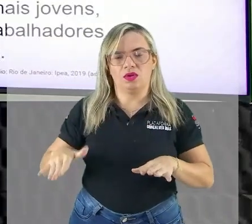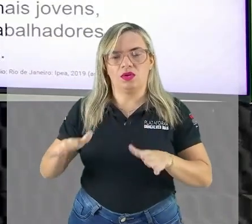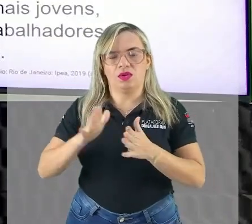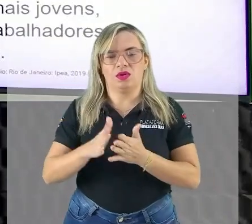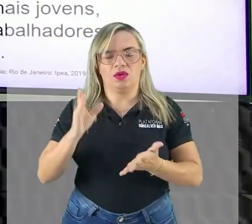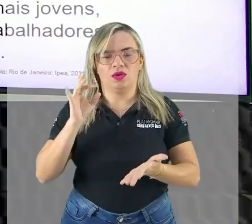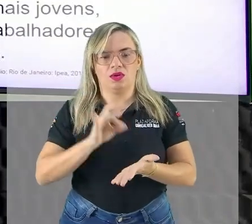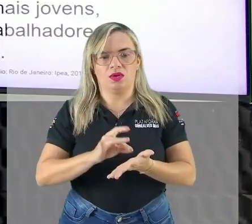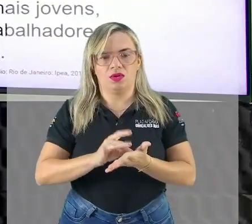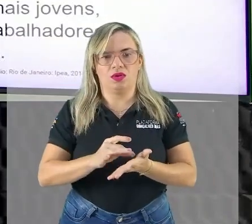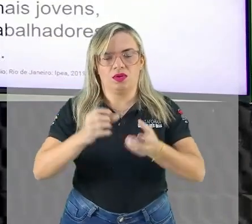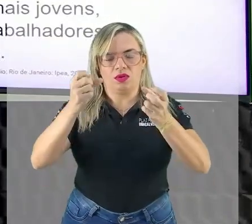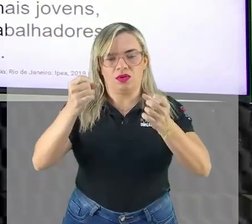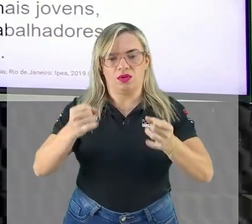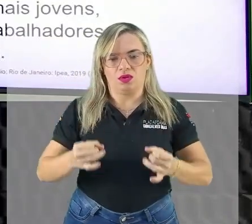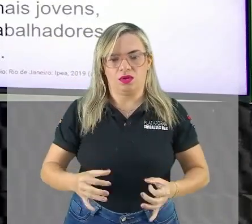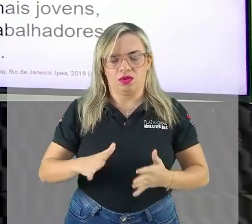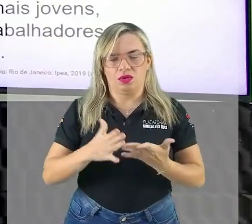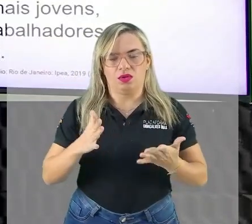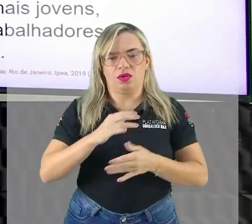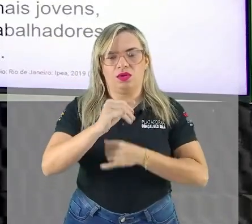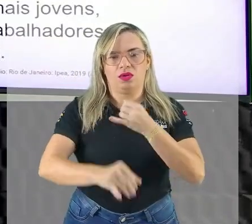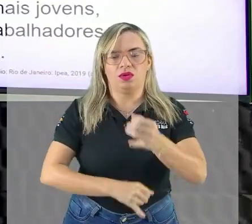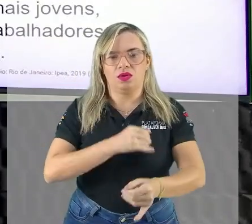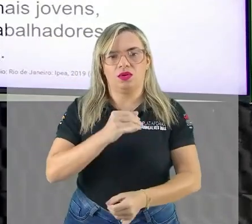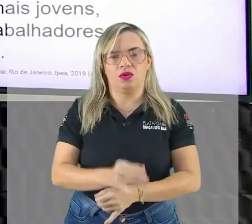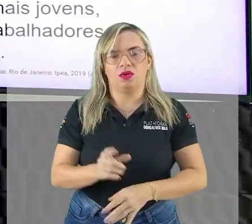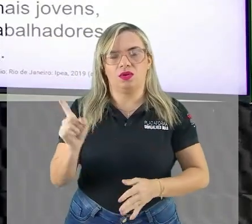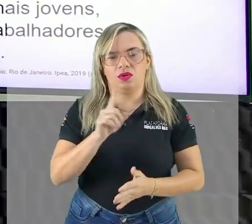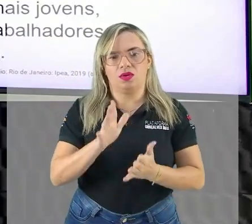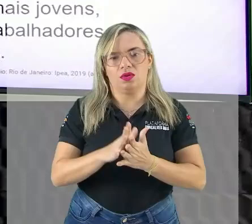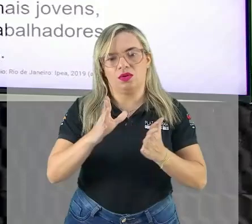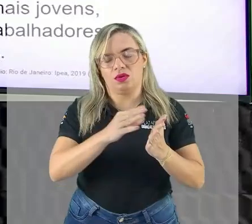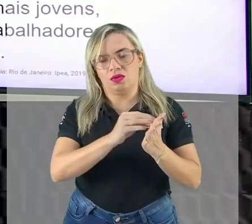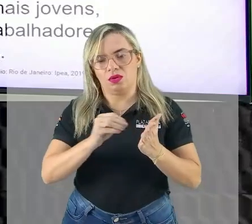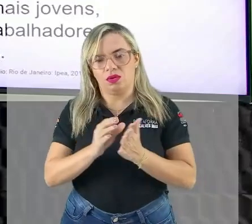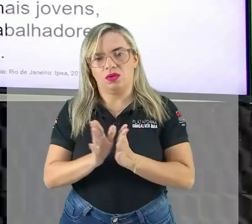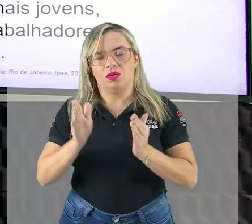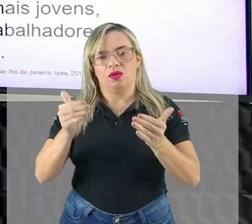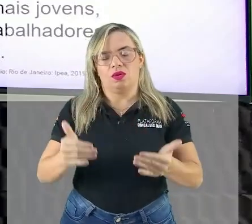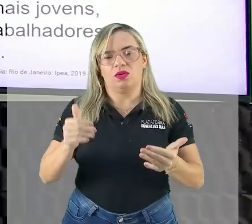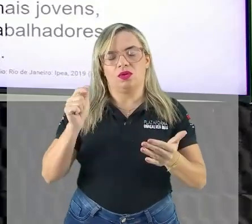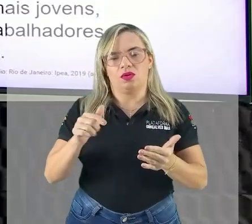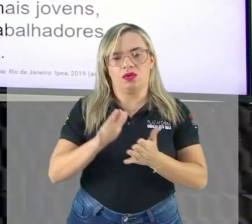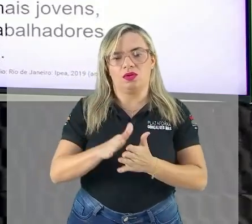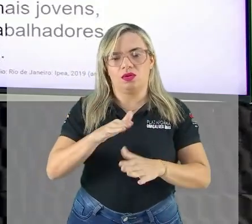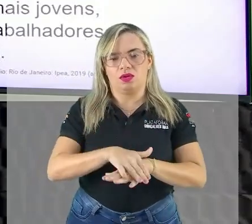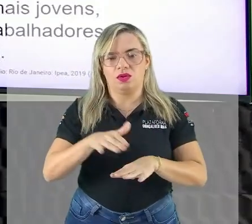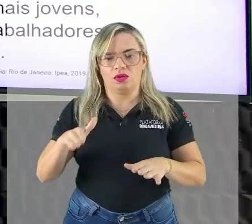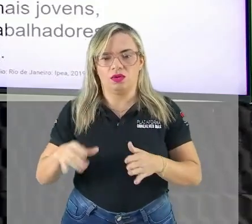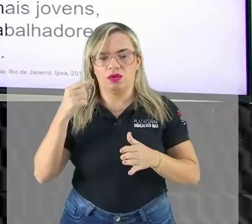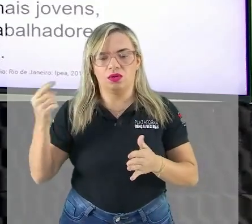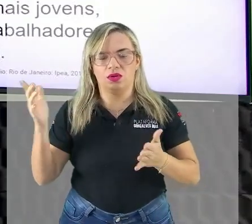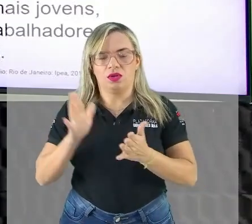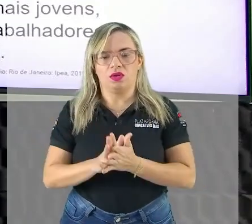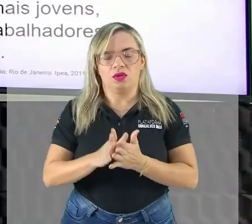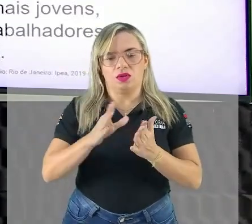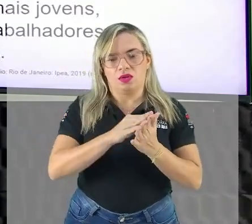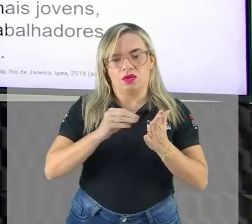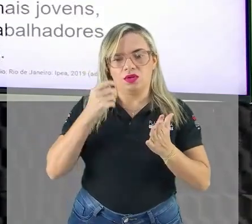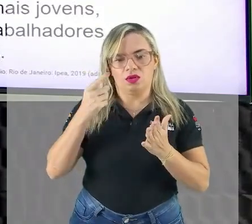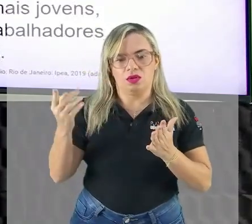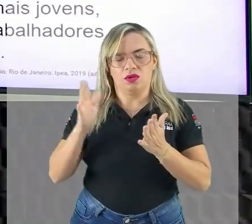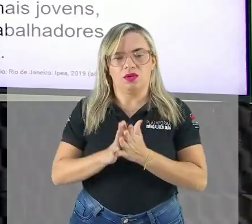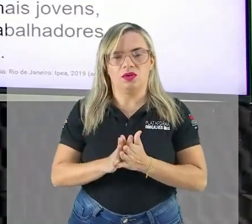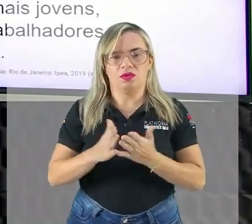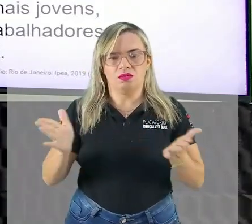está falando. E aí ele mostra que a internet, se ela não reproduz diretamente a exclusão, ela reproduz, por quê? Porque os